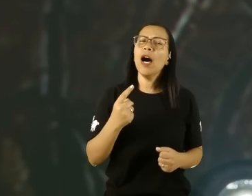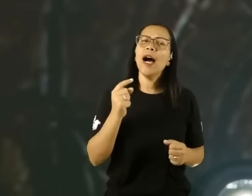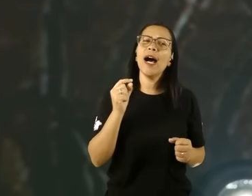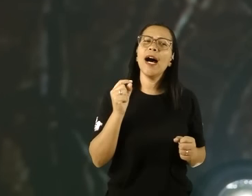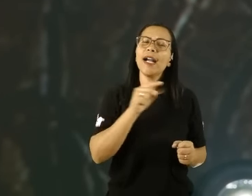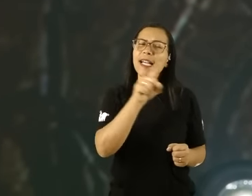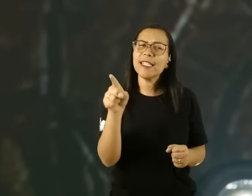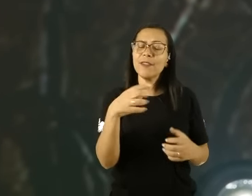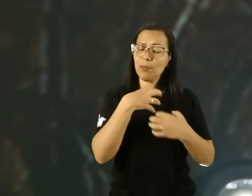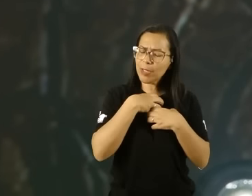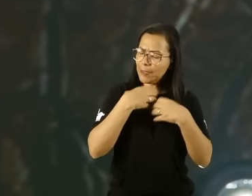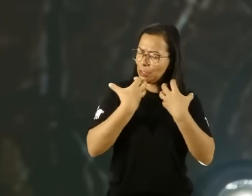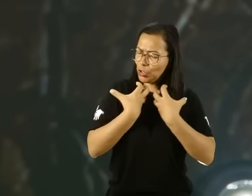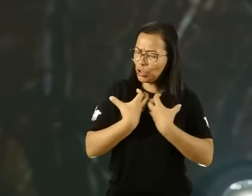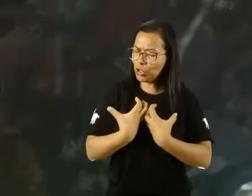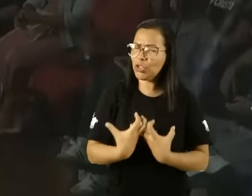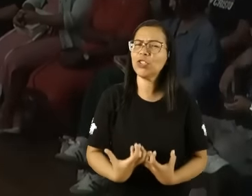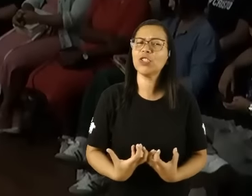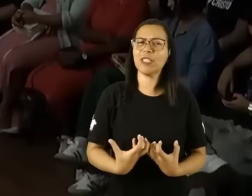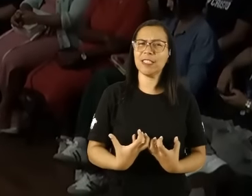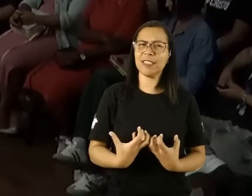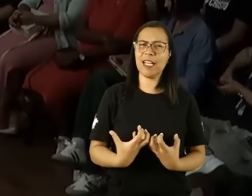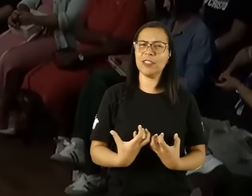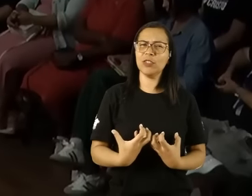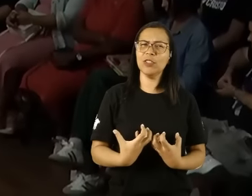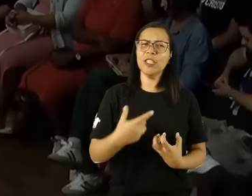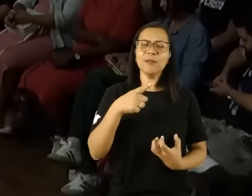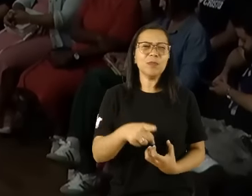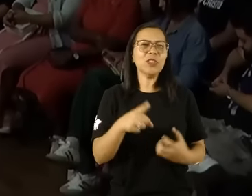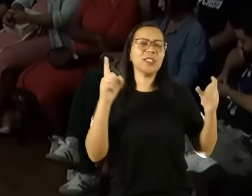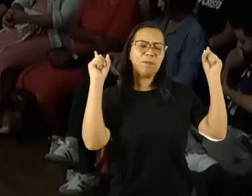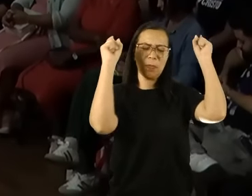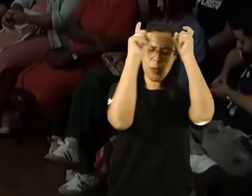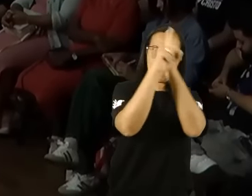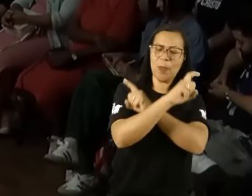pode estar cansado, mas você não vai ser bom naquilo que Deus te tirou.